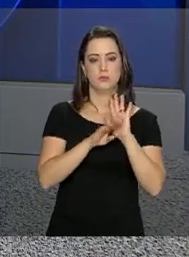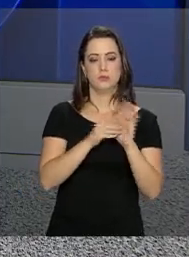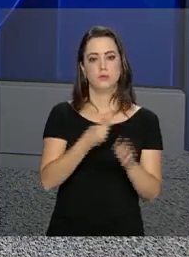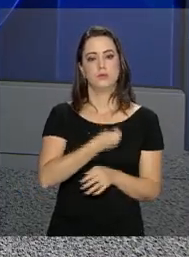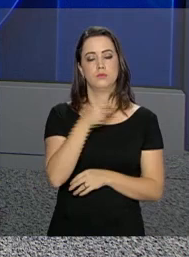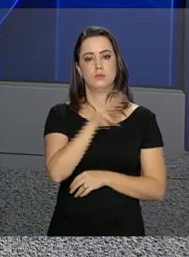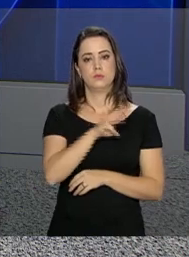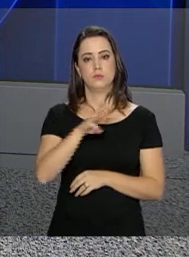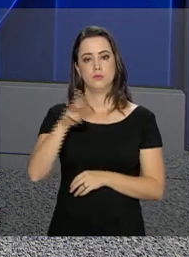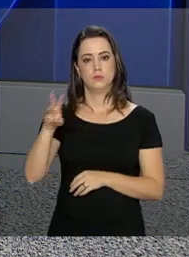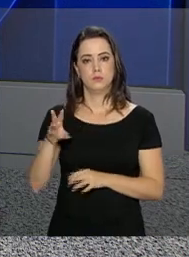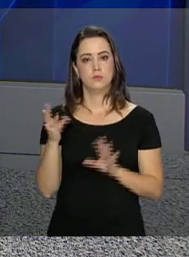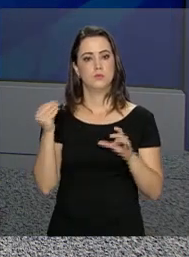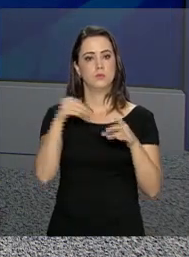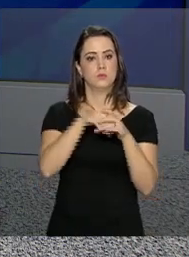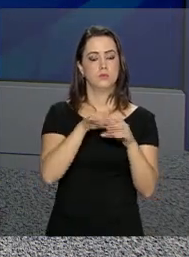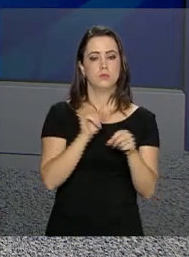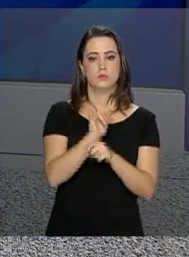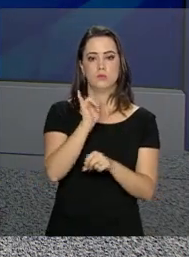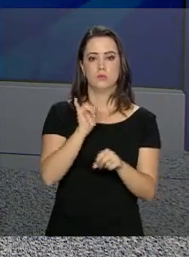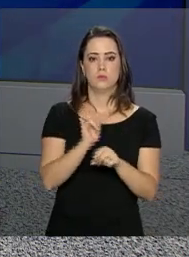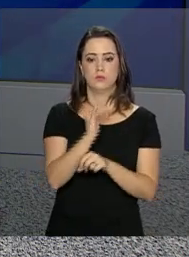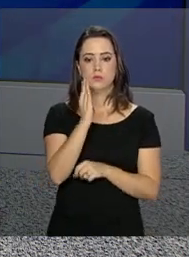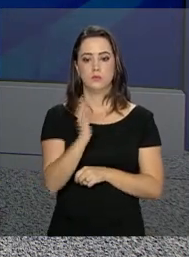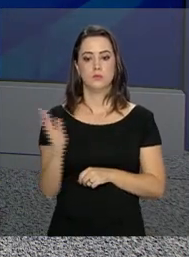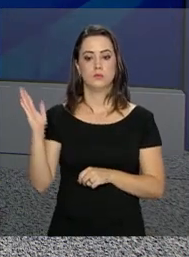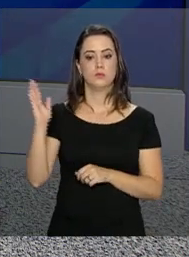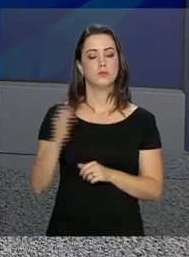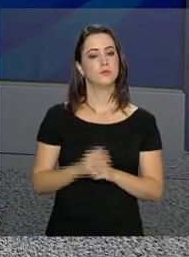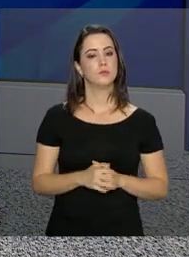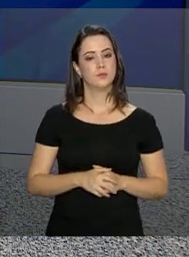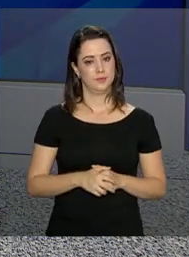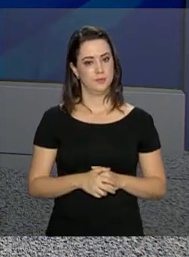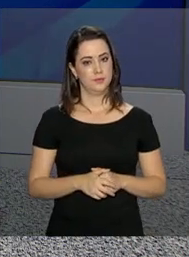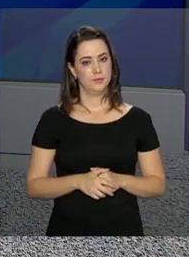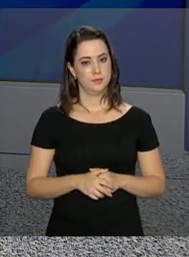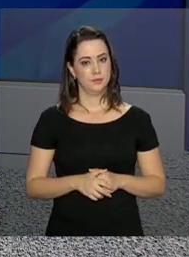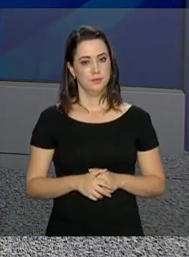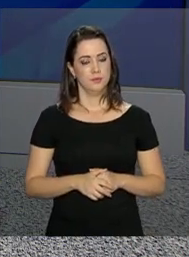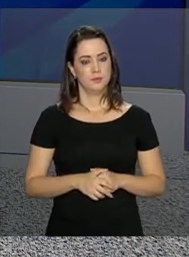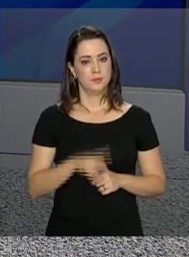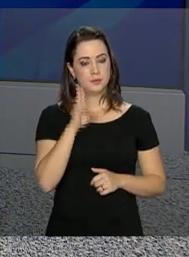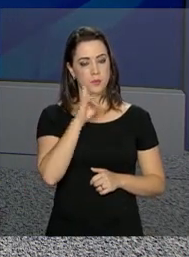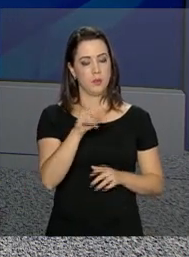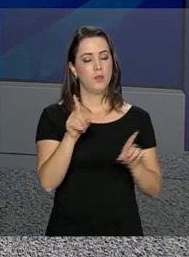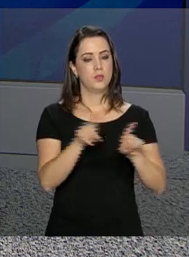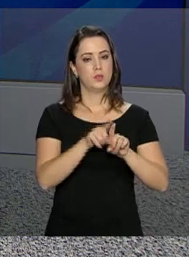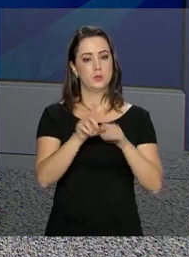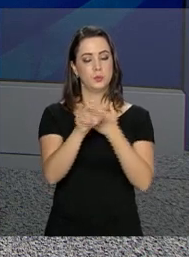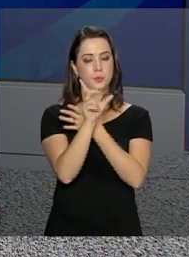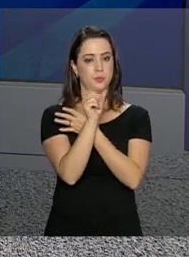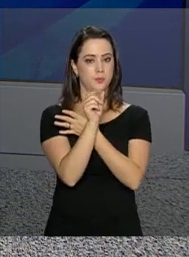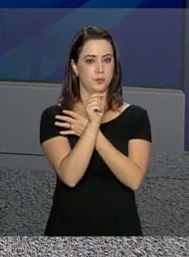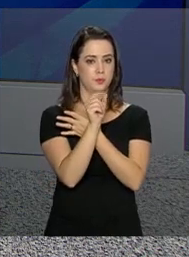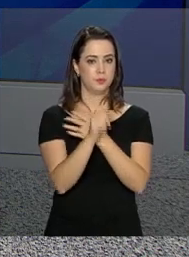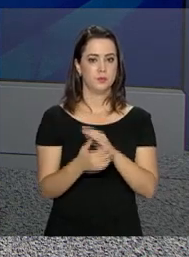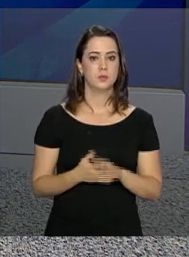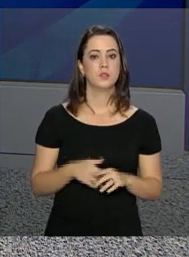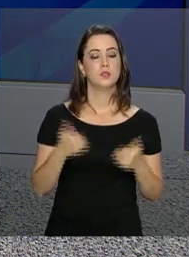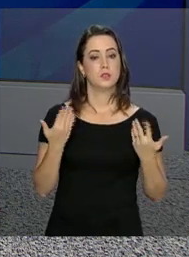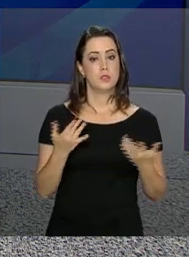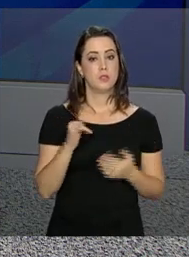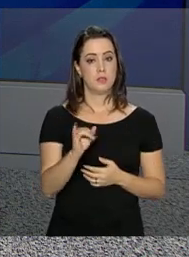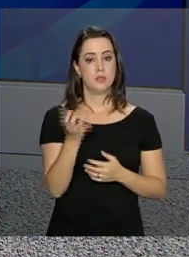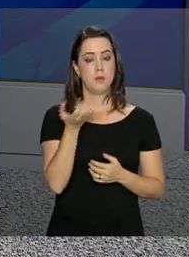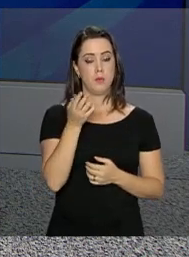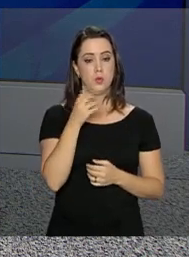ao vivo pelo site da nbr e todas as reportagens estão em nosso canal no youtube acesse também o nosso perfil no twitter e